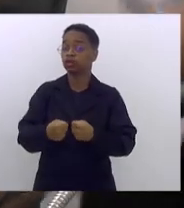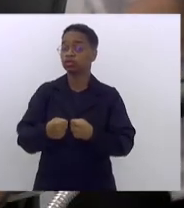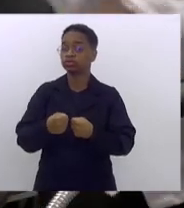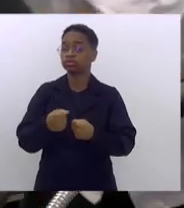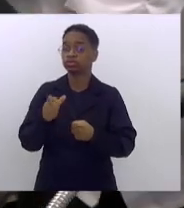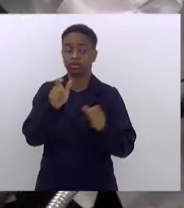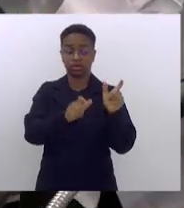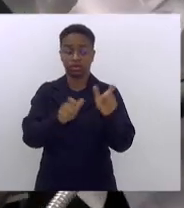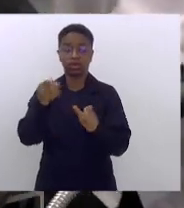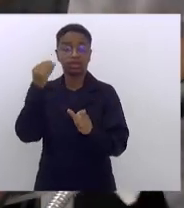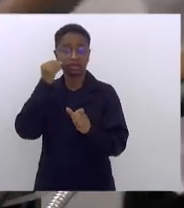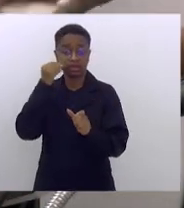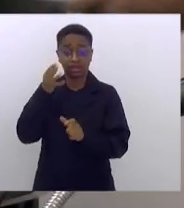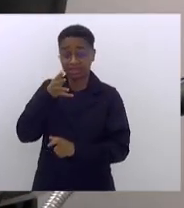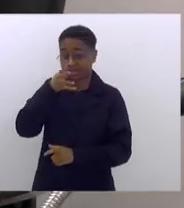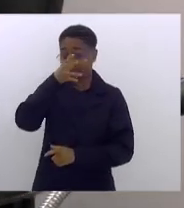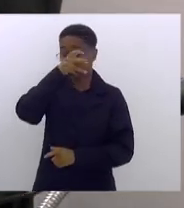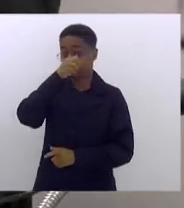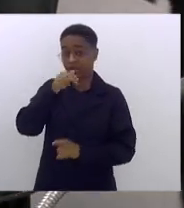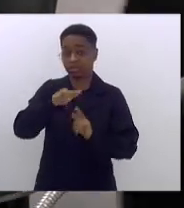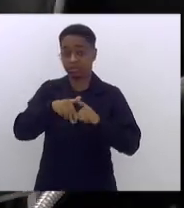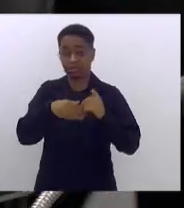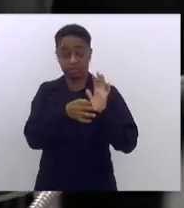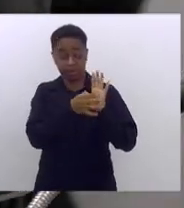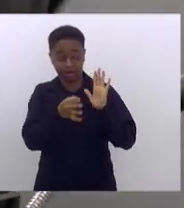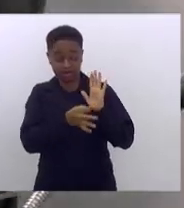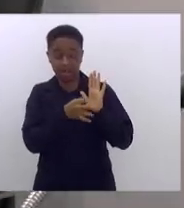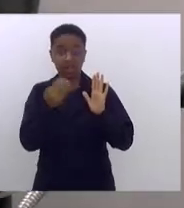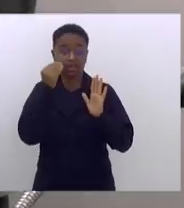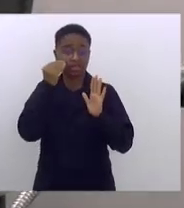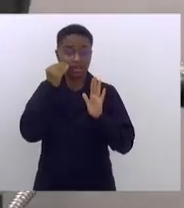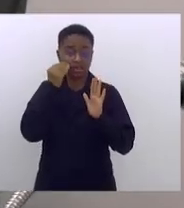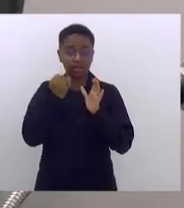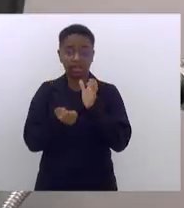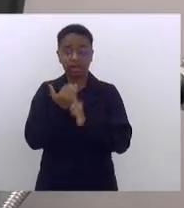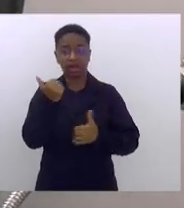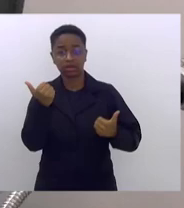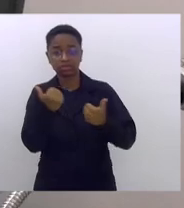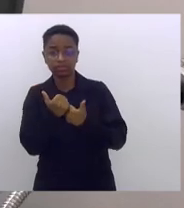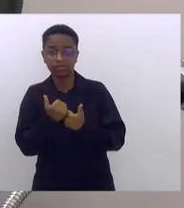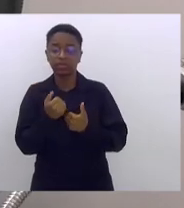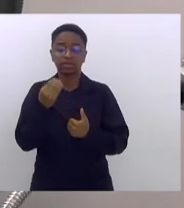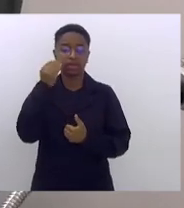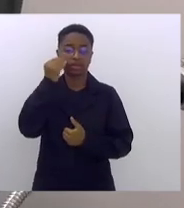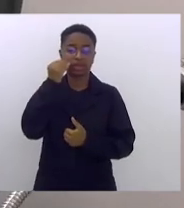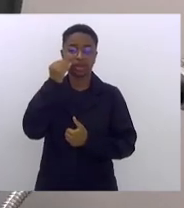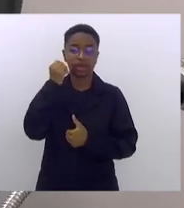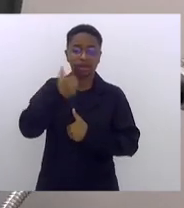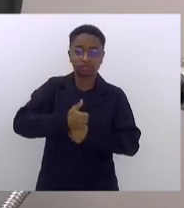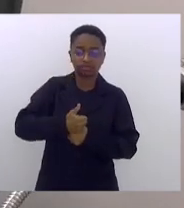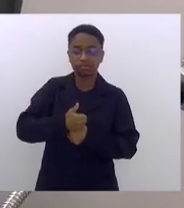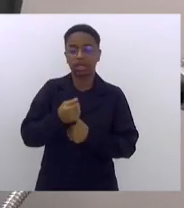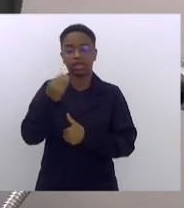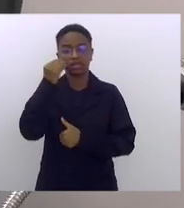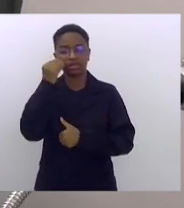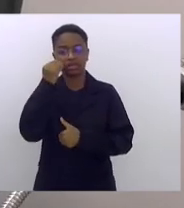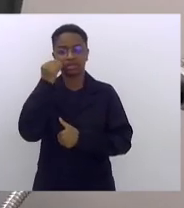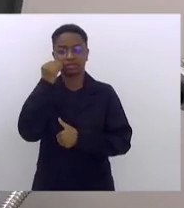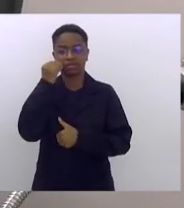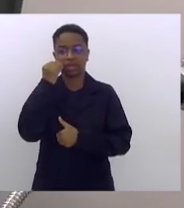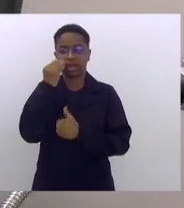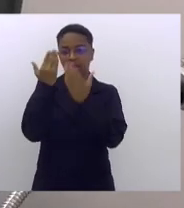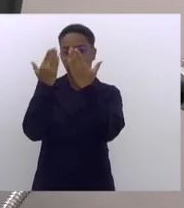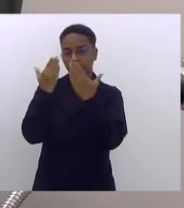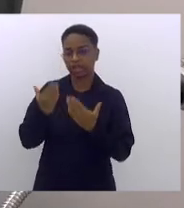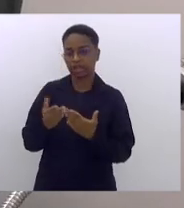tentar, através do seu parecer, criar um substitutivo, criar uma saída. A gente aqui, várias vezes, pede